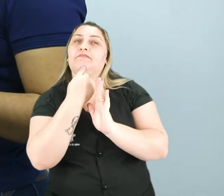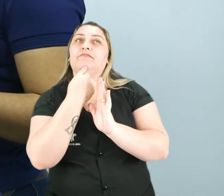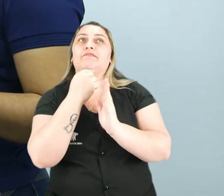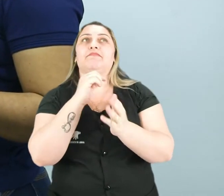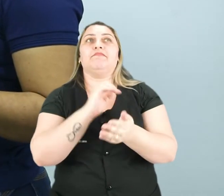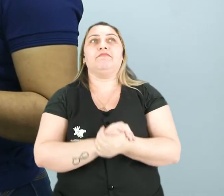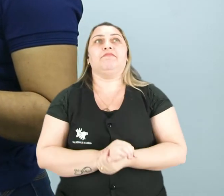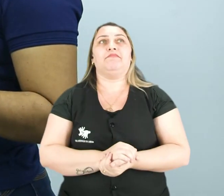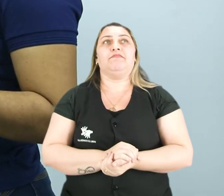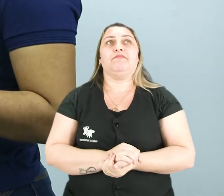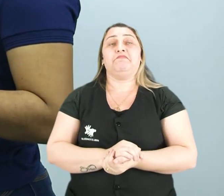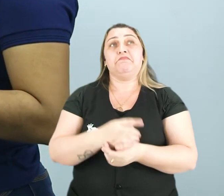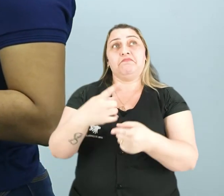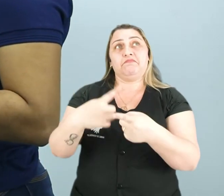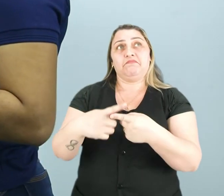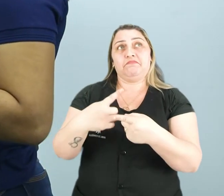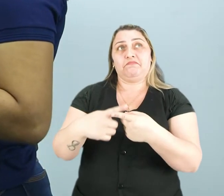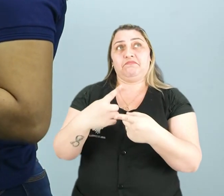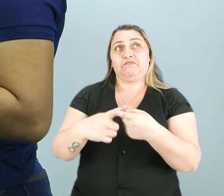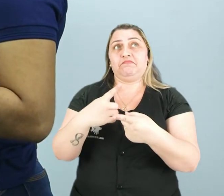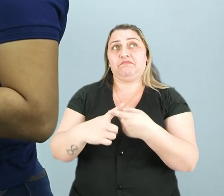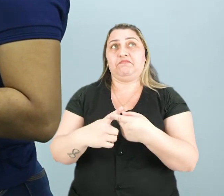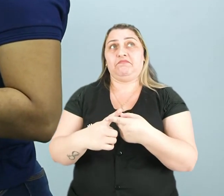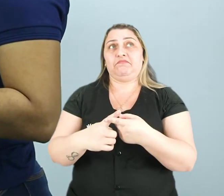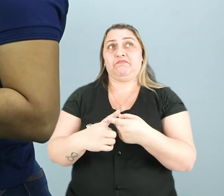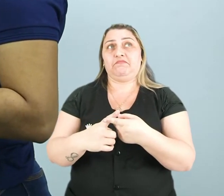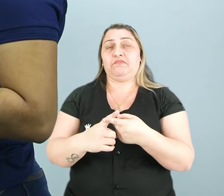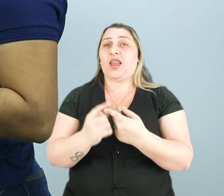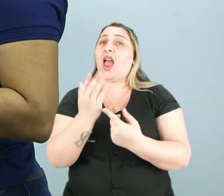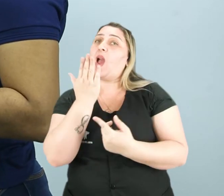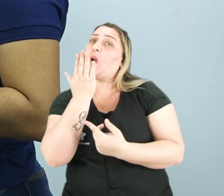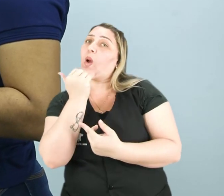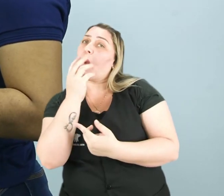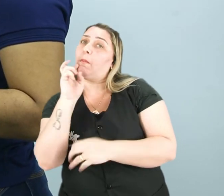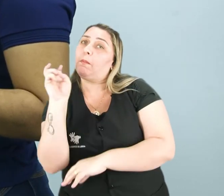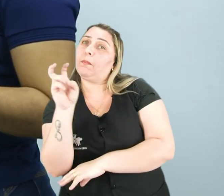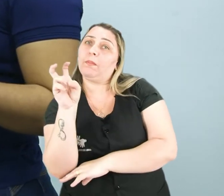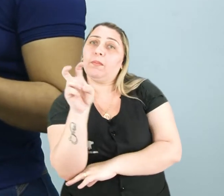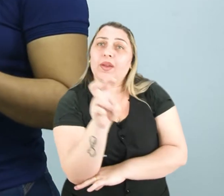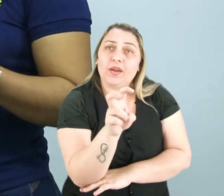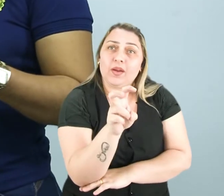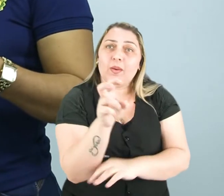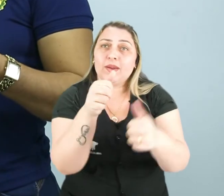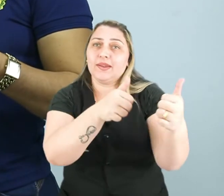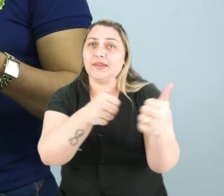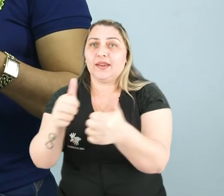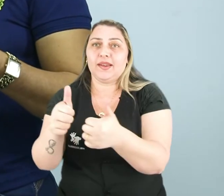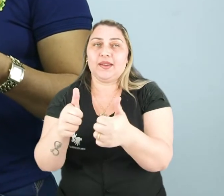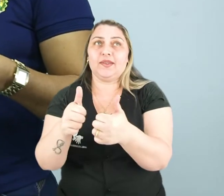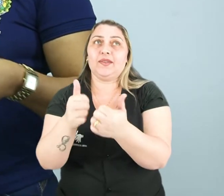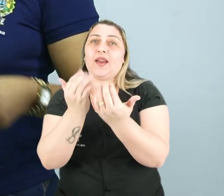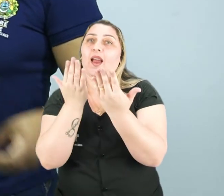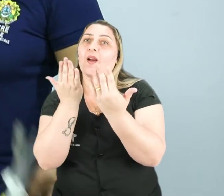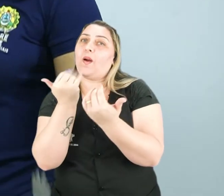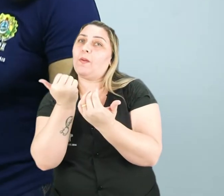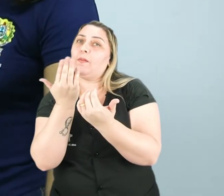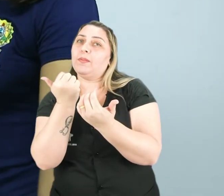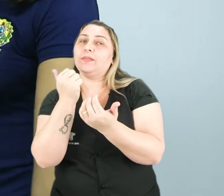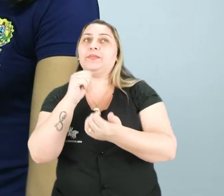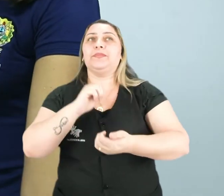quiser aqui, porque esse gavião, ele vai pegar esta cobra, certo? Vai